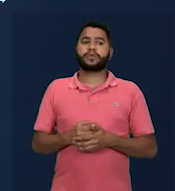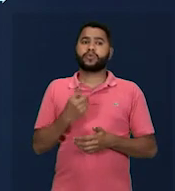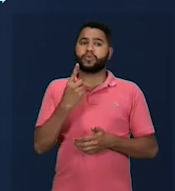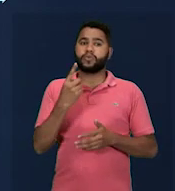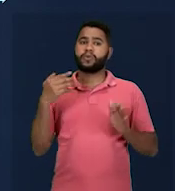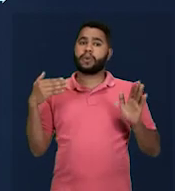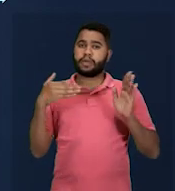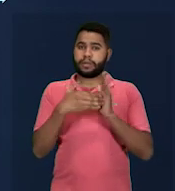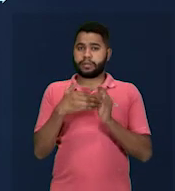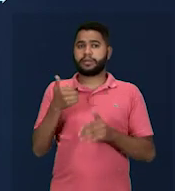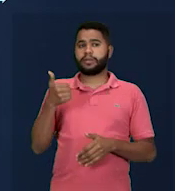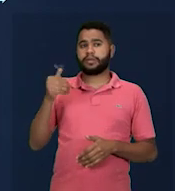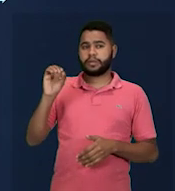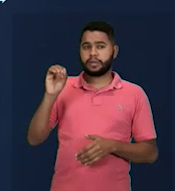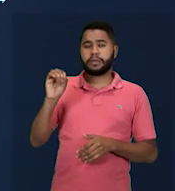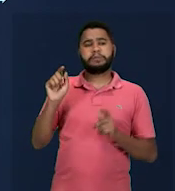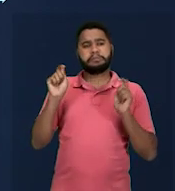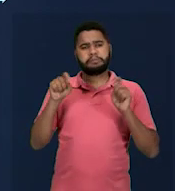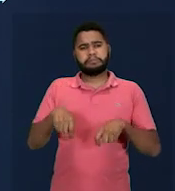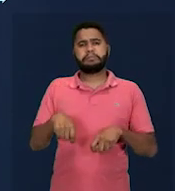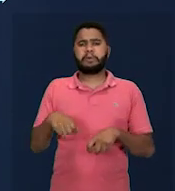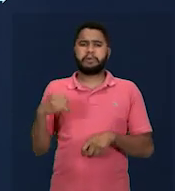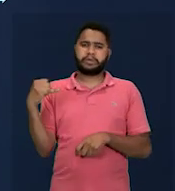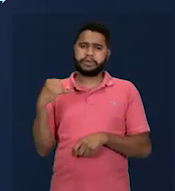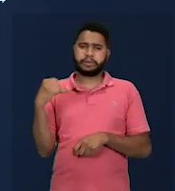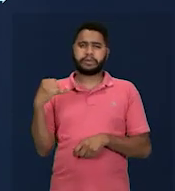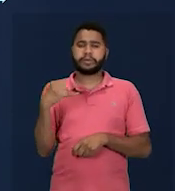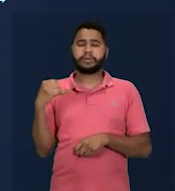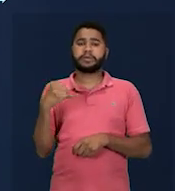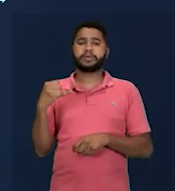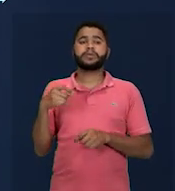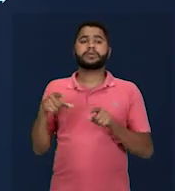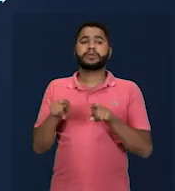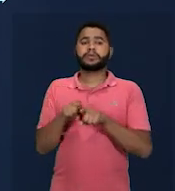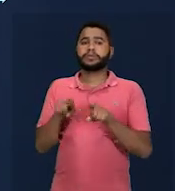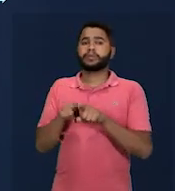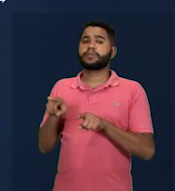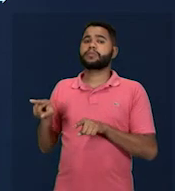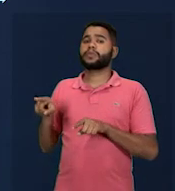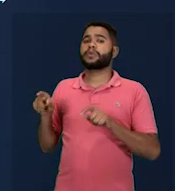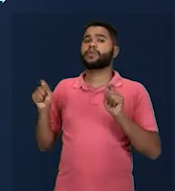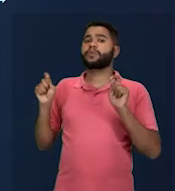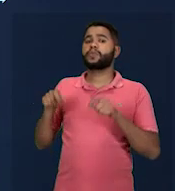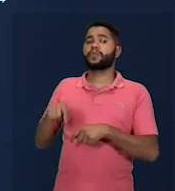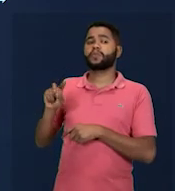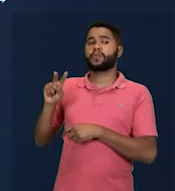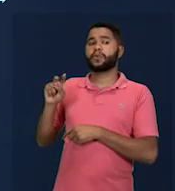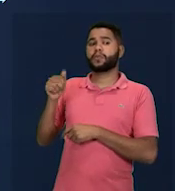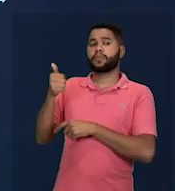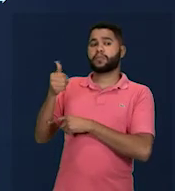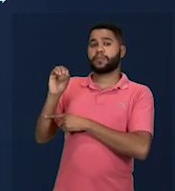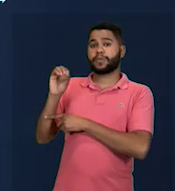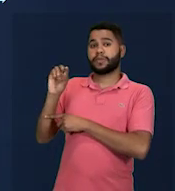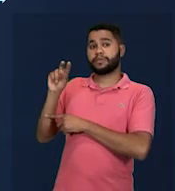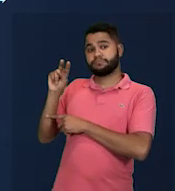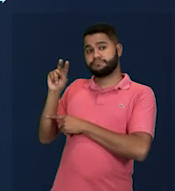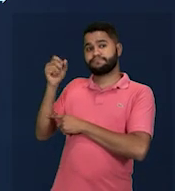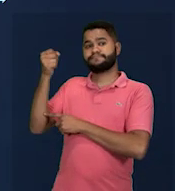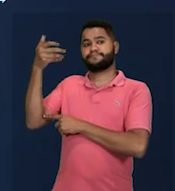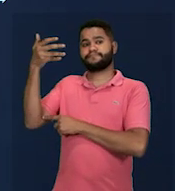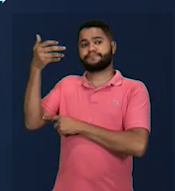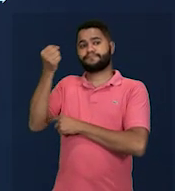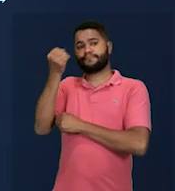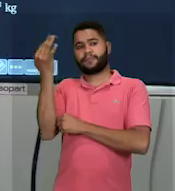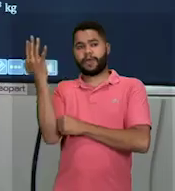10 em módulo, né, porque poderia ser um valor negativo, e aqui nós temos uma potência de 10. Né? E como que eu